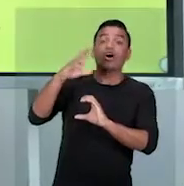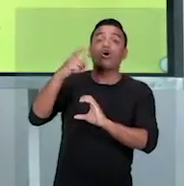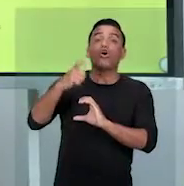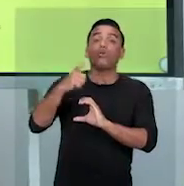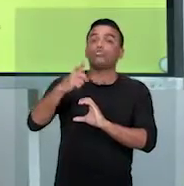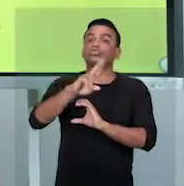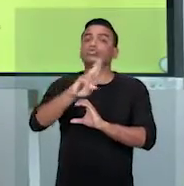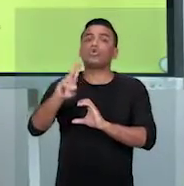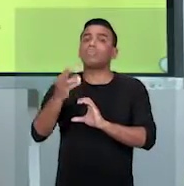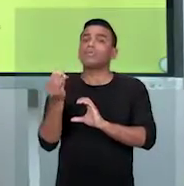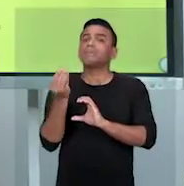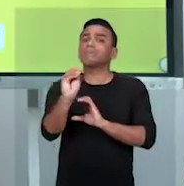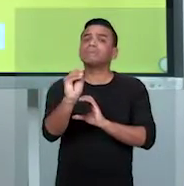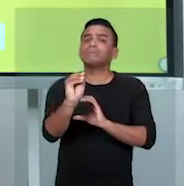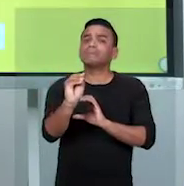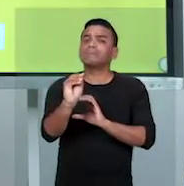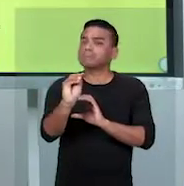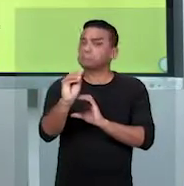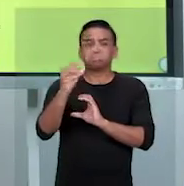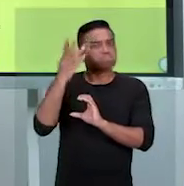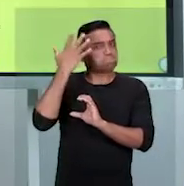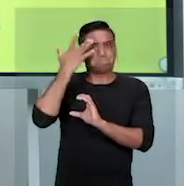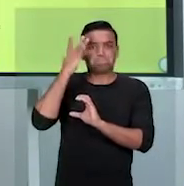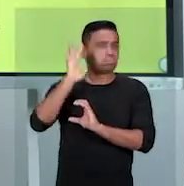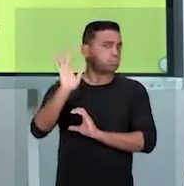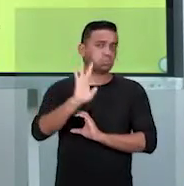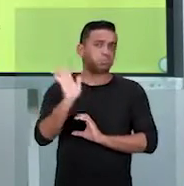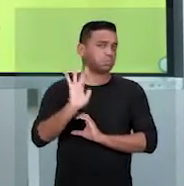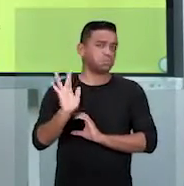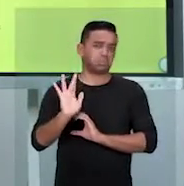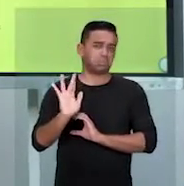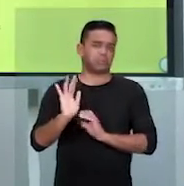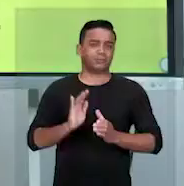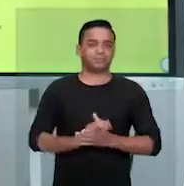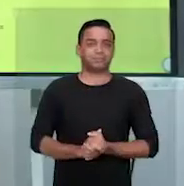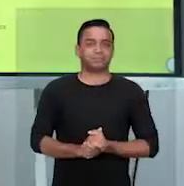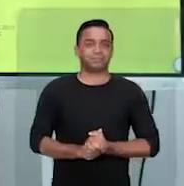o nome que se dá a essas ramificações.